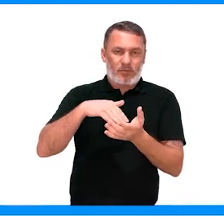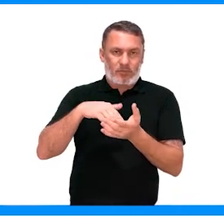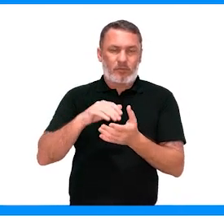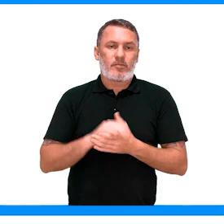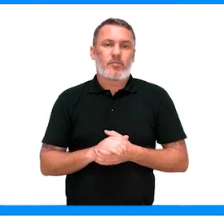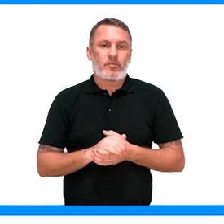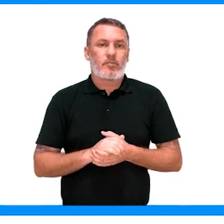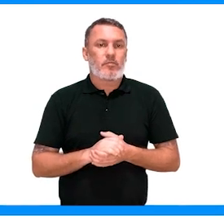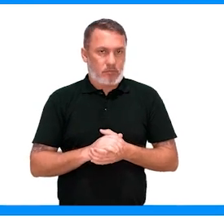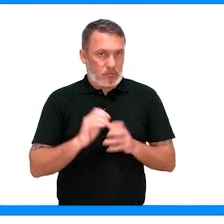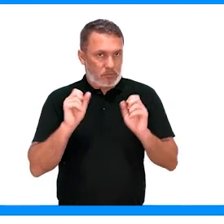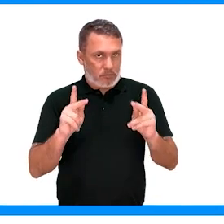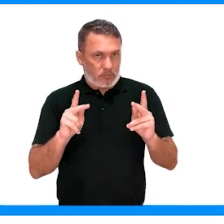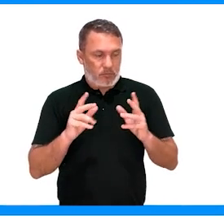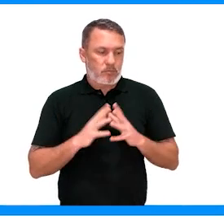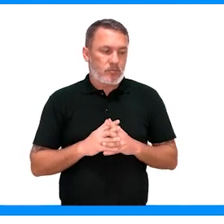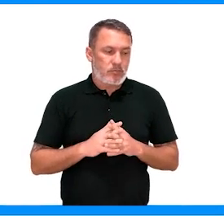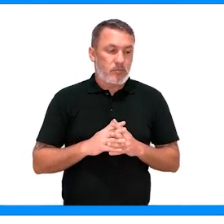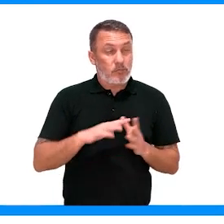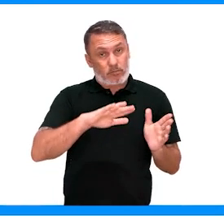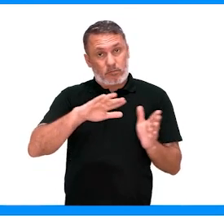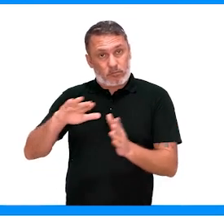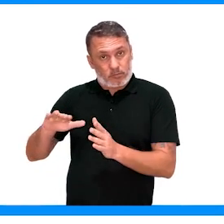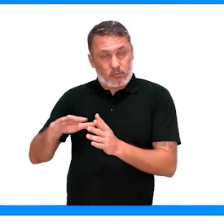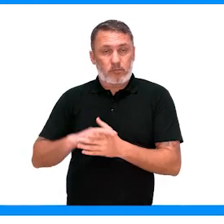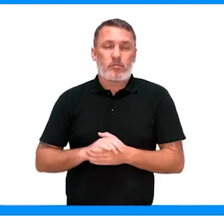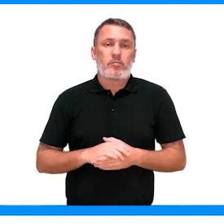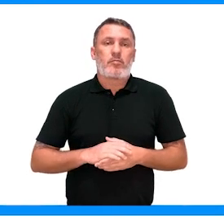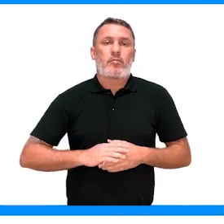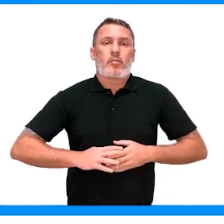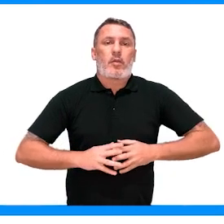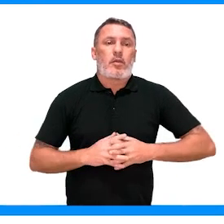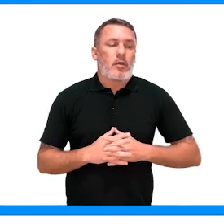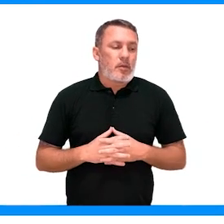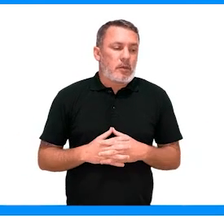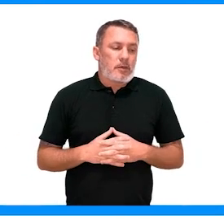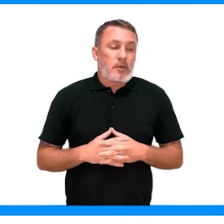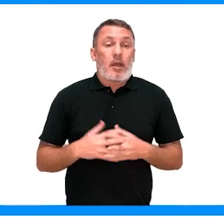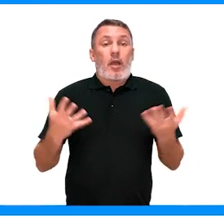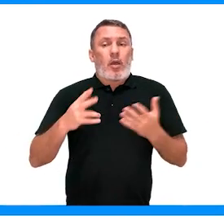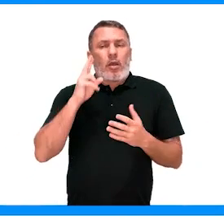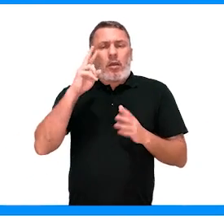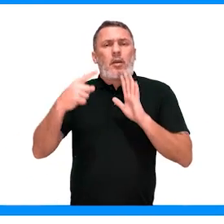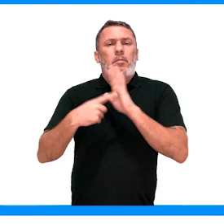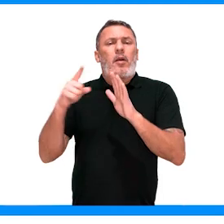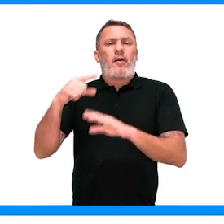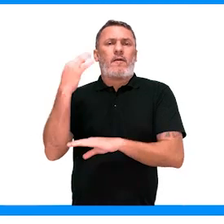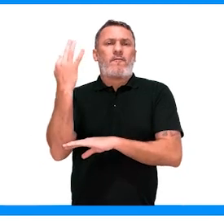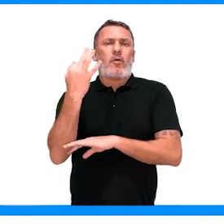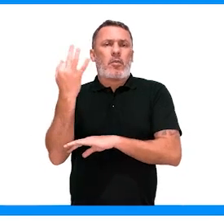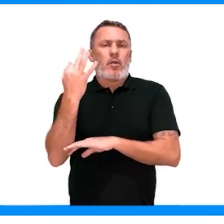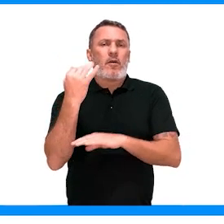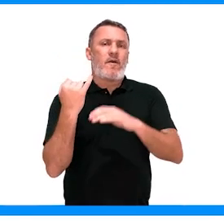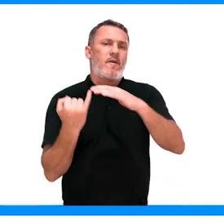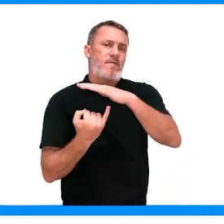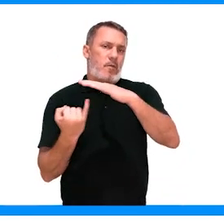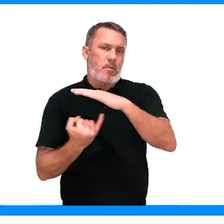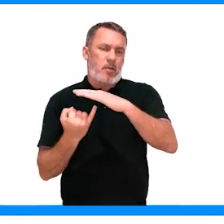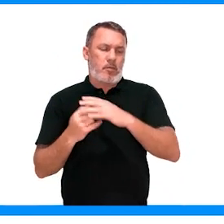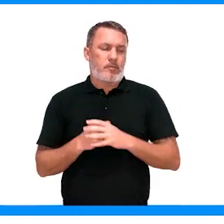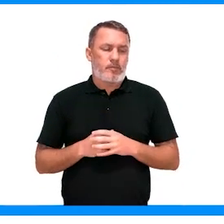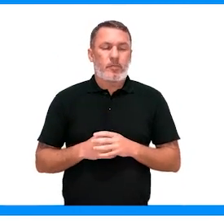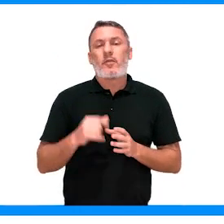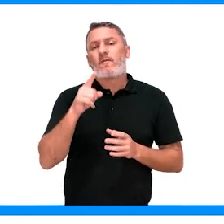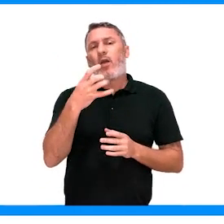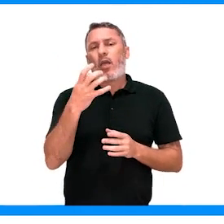usted, ustedes. Bien? Seguimos. Aqui tem um exemplozinho da linguagem formal e informal. Então,